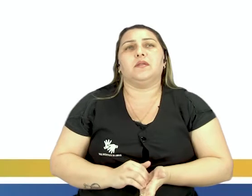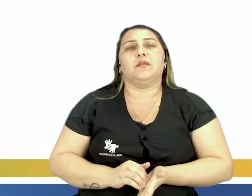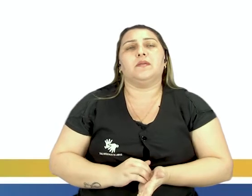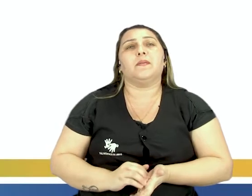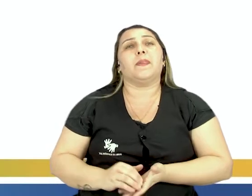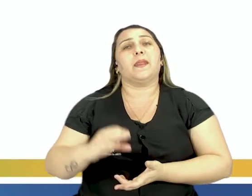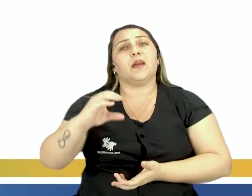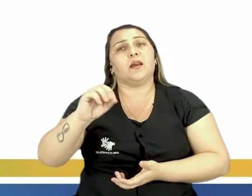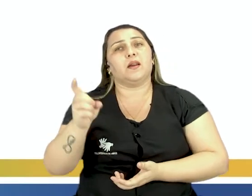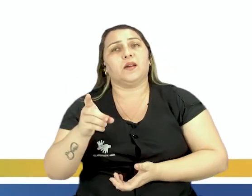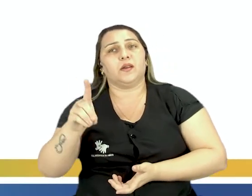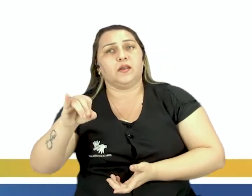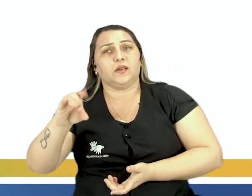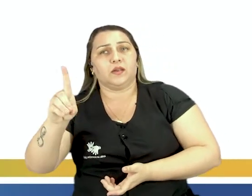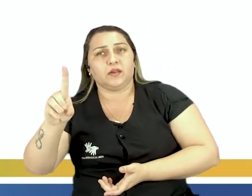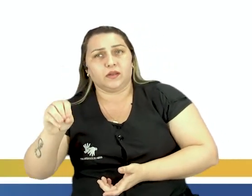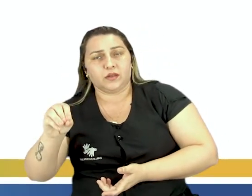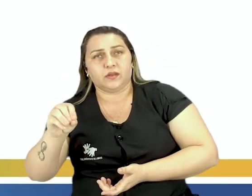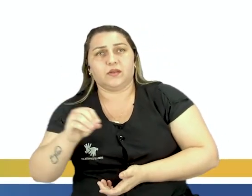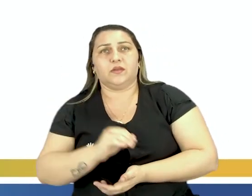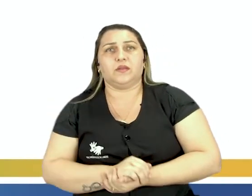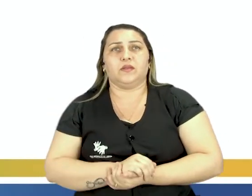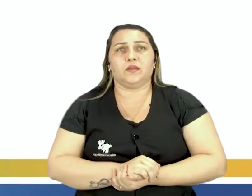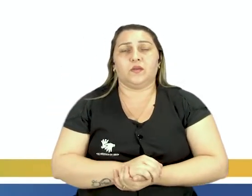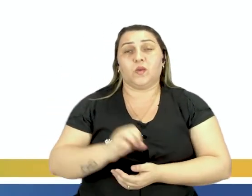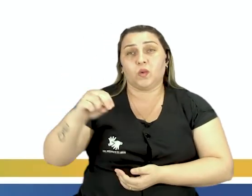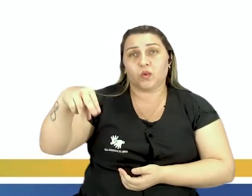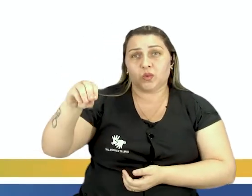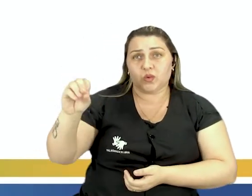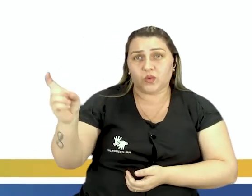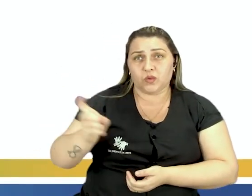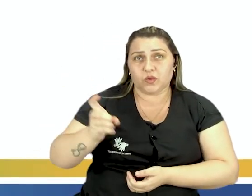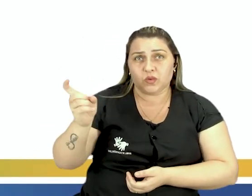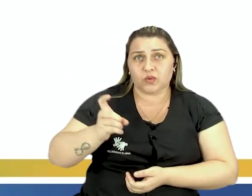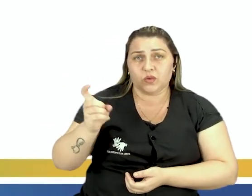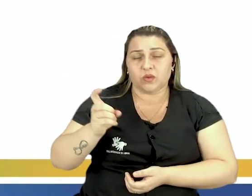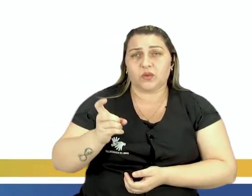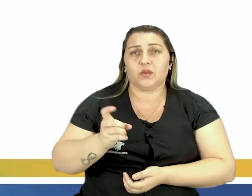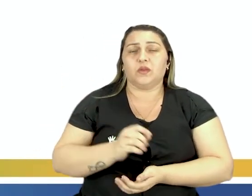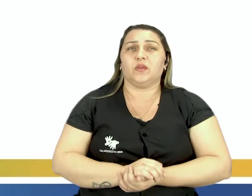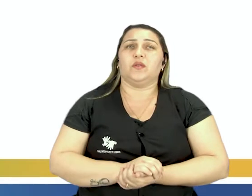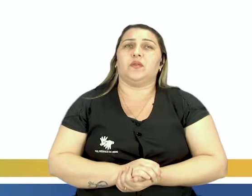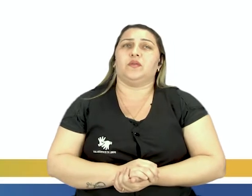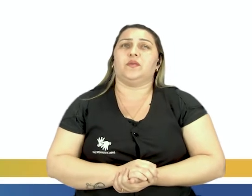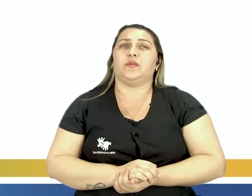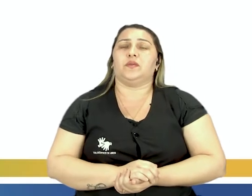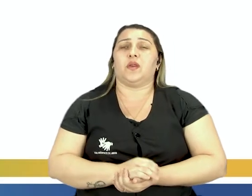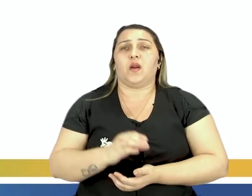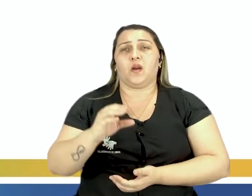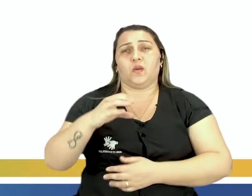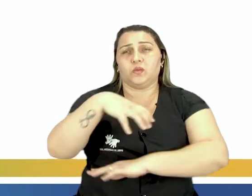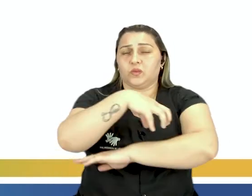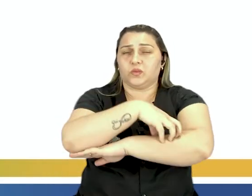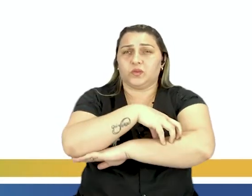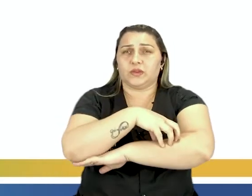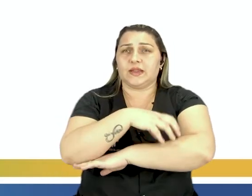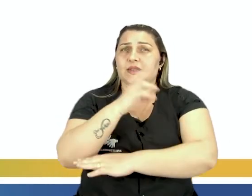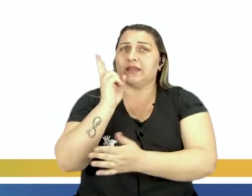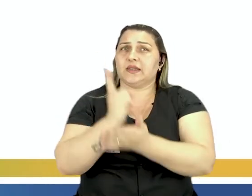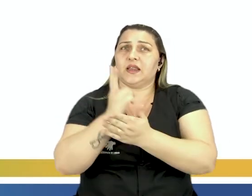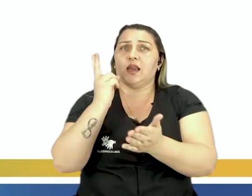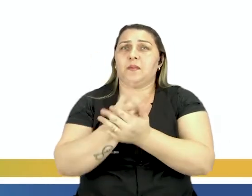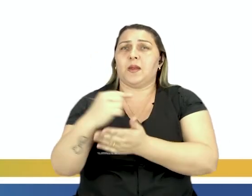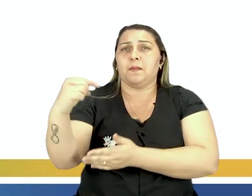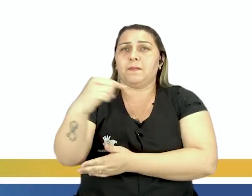um óxido, o NOx, deixa eu só voltar aqui, ó. Em um óxido, o NOx sempre é